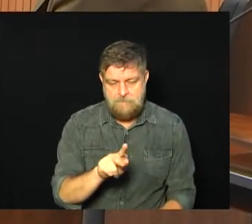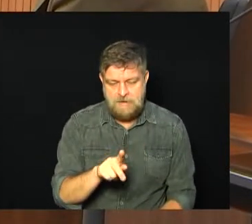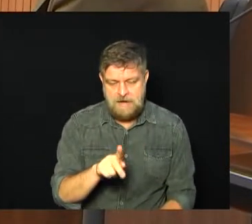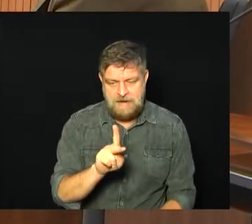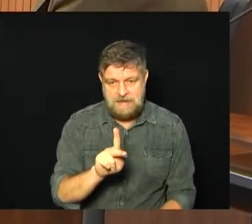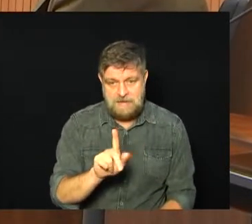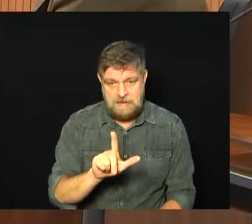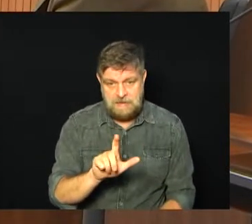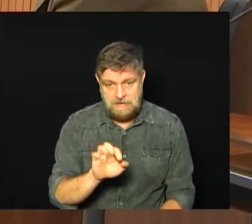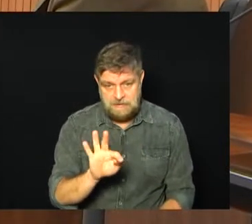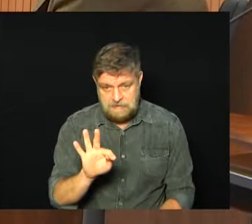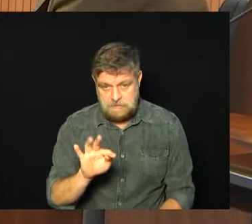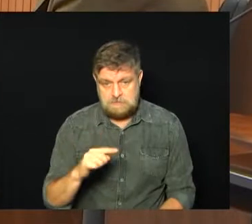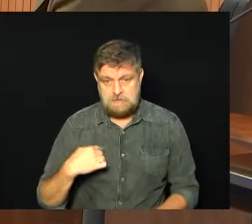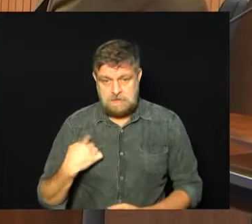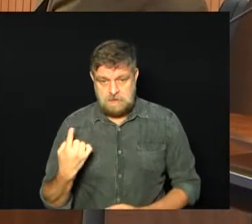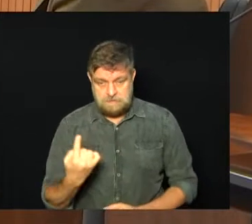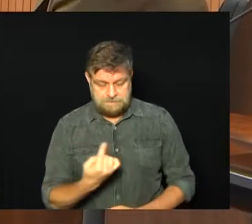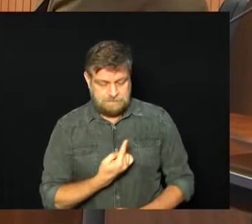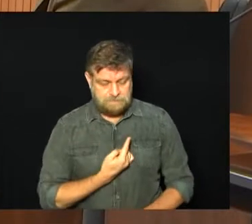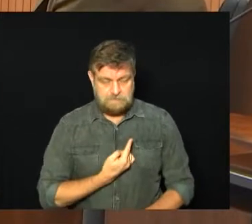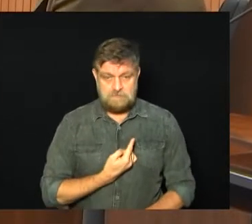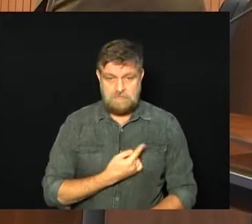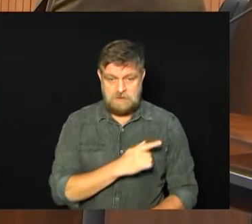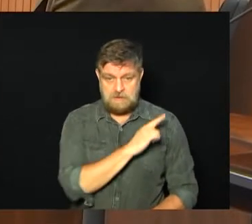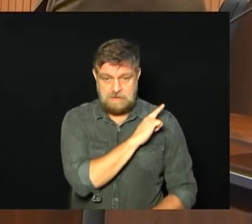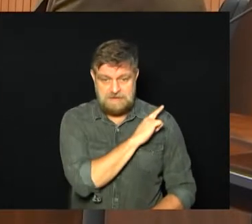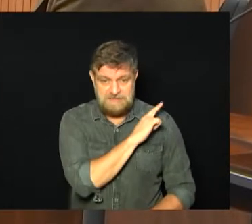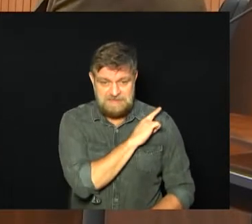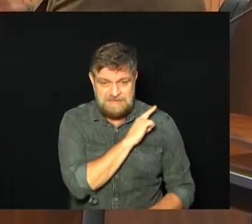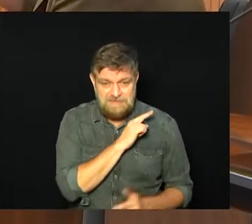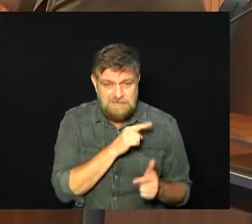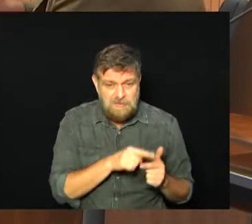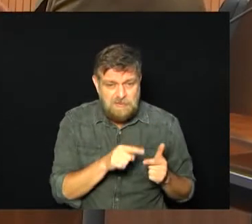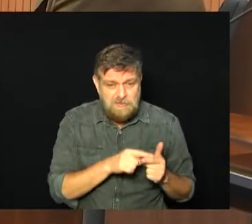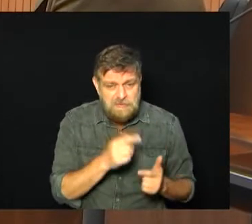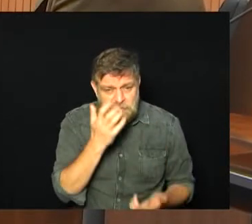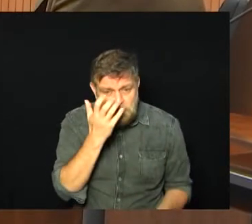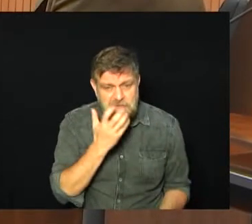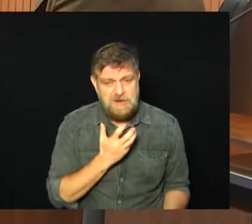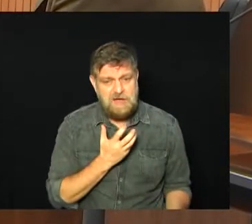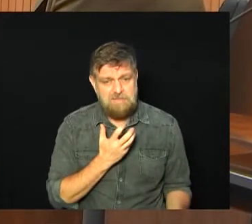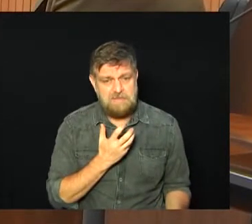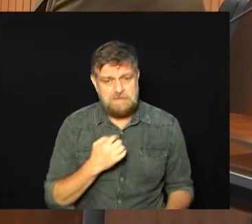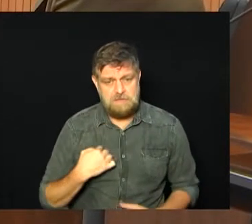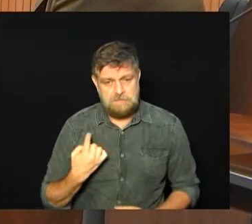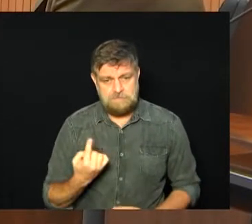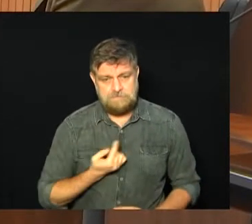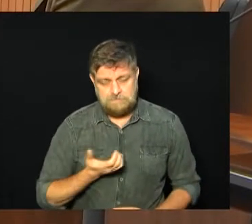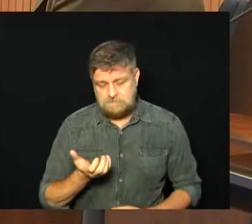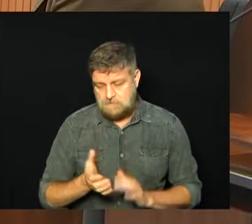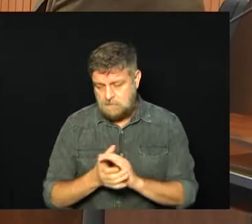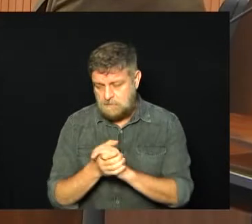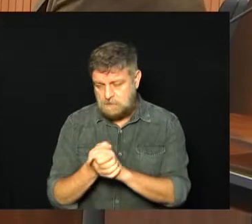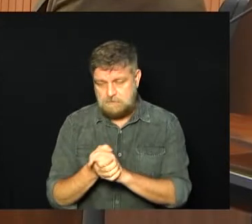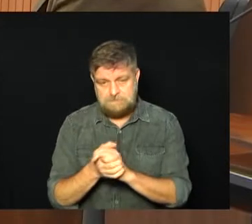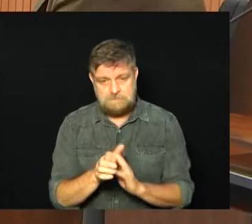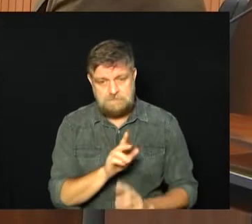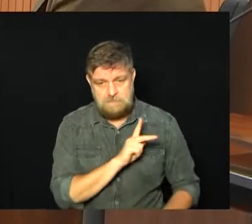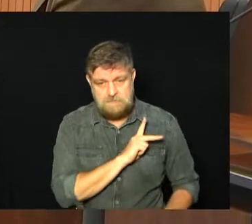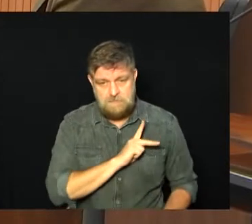que somos gestores, muito grave. Então, eu quero parabenizar o presidente da INDEC, parabenizar a